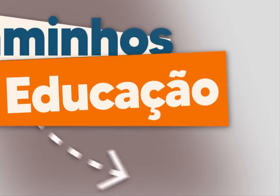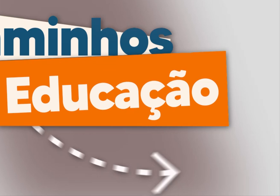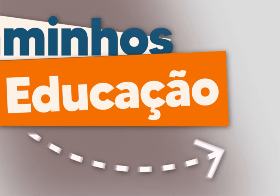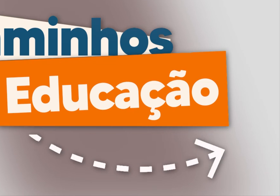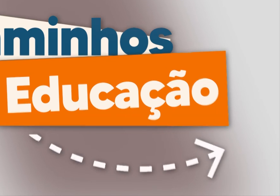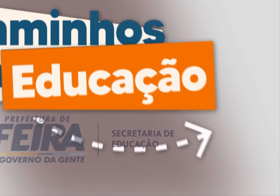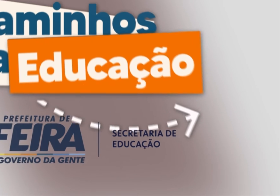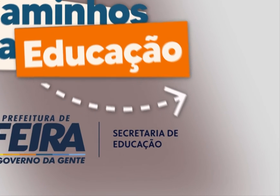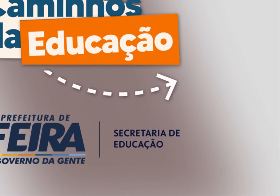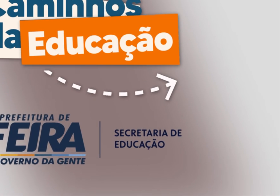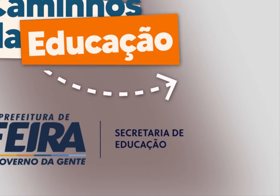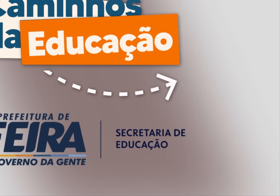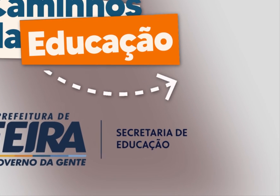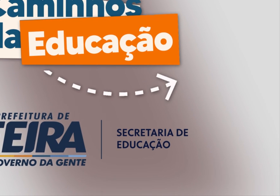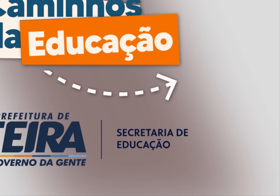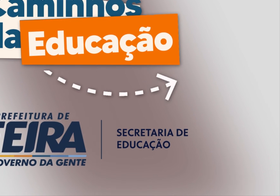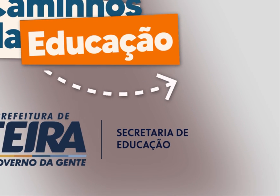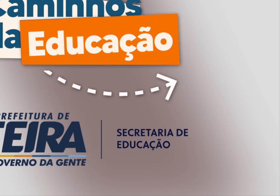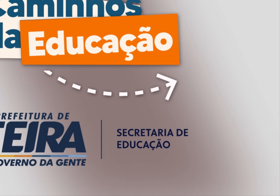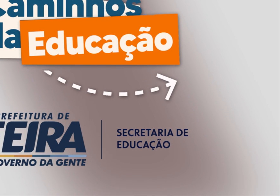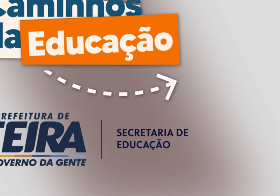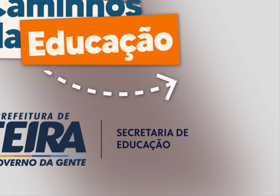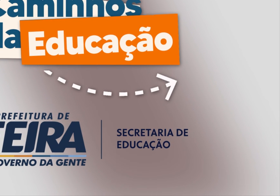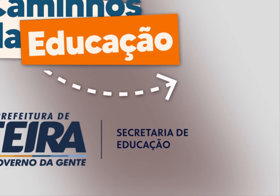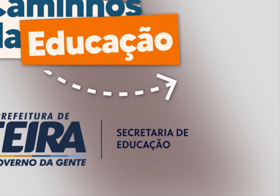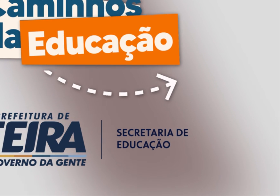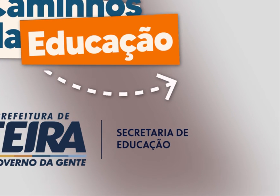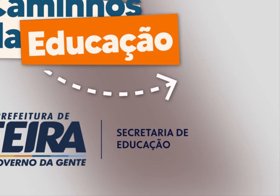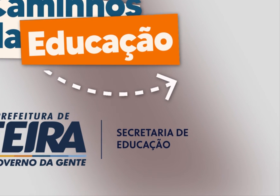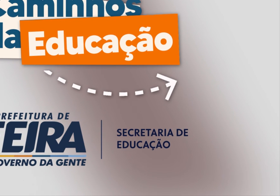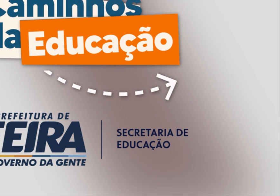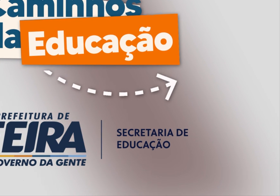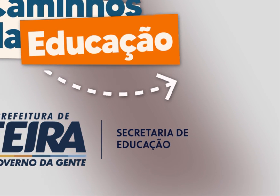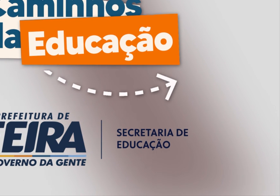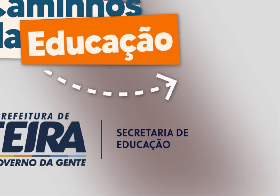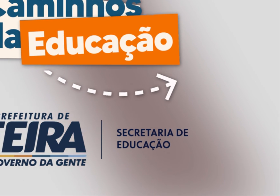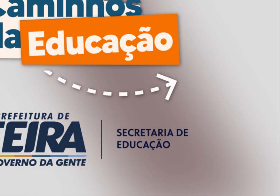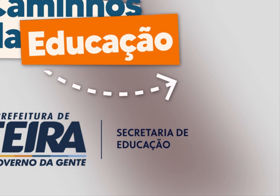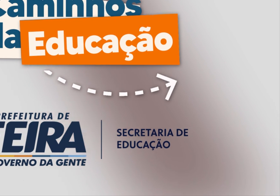E aí E aí